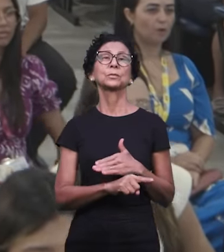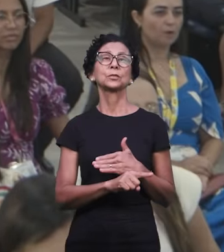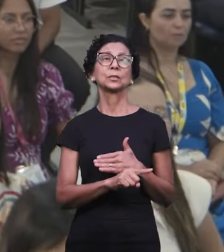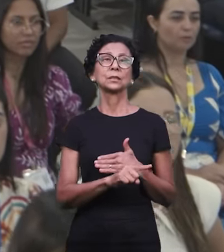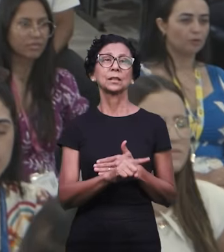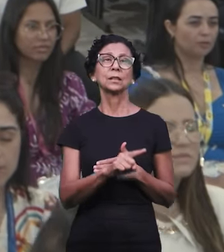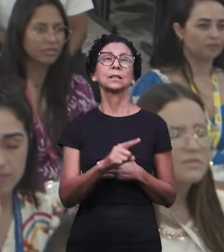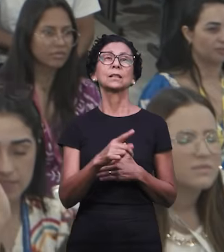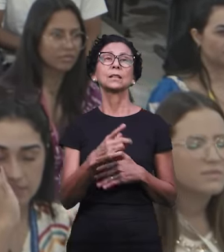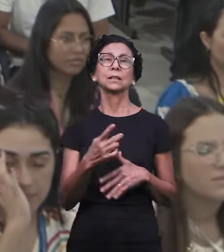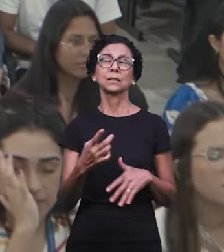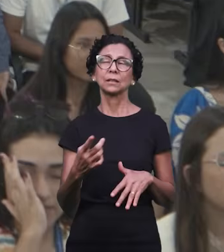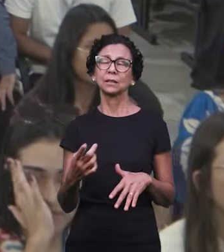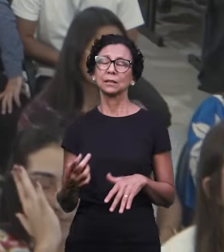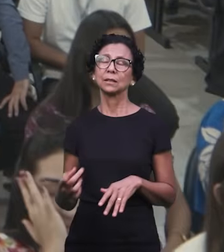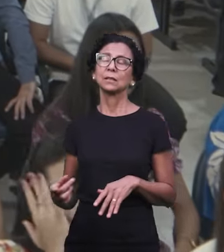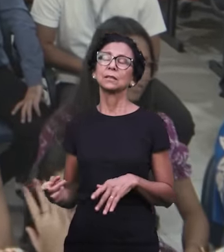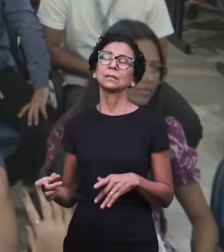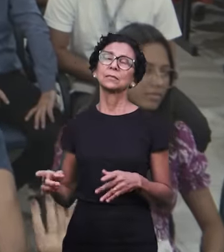do amor de Deus?